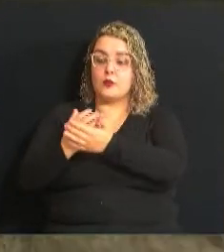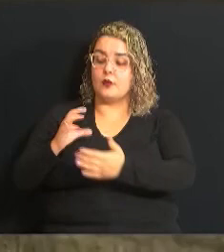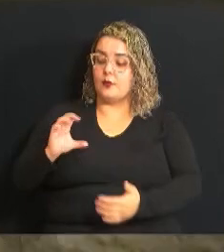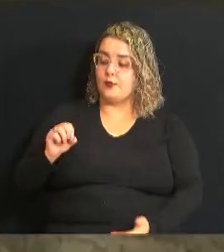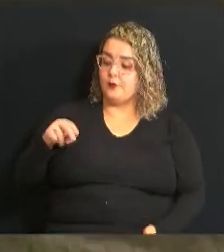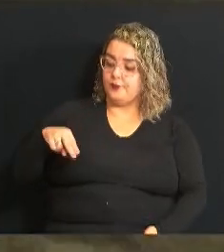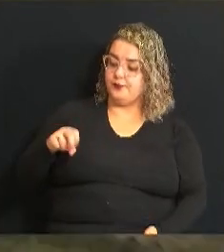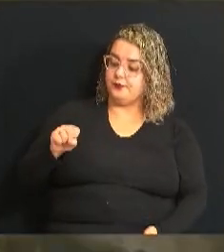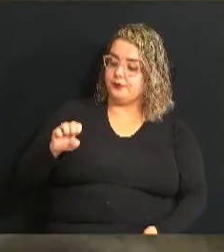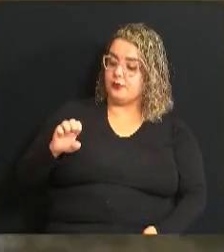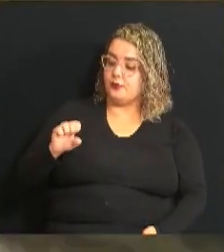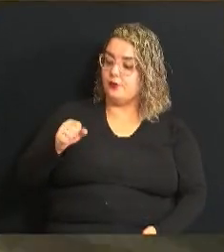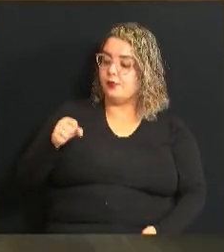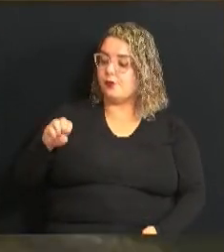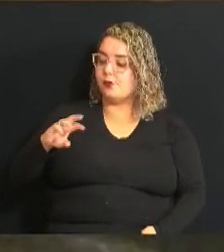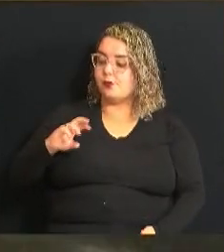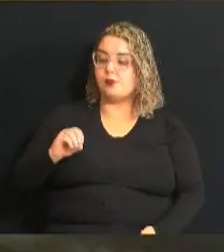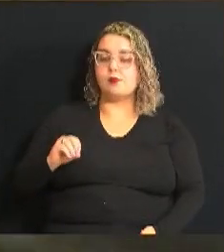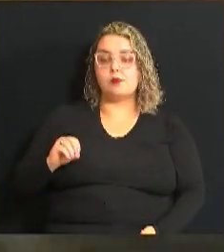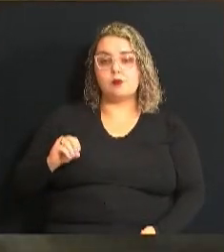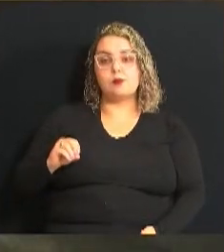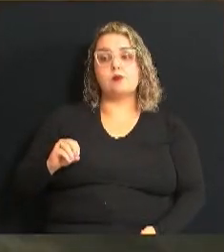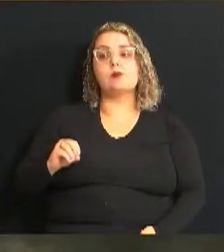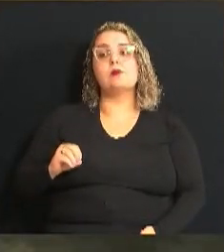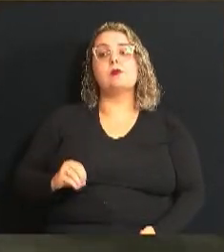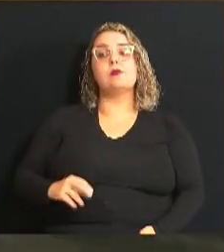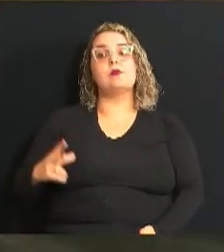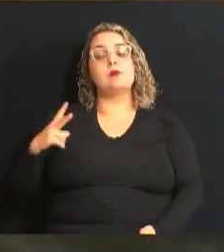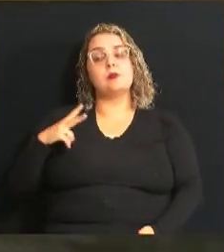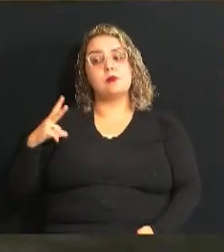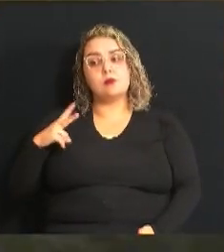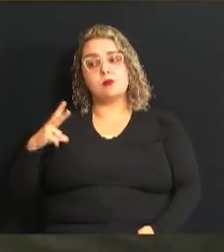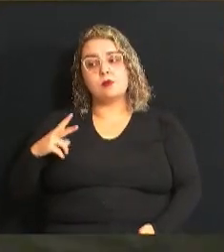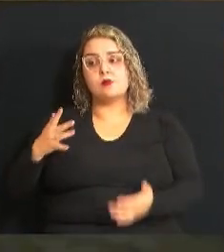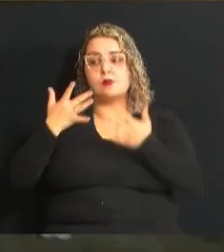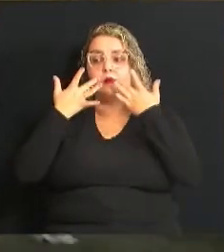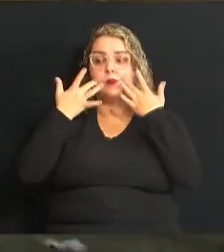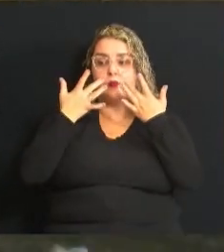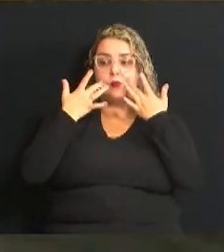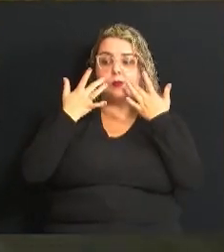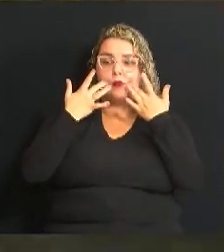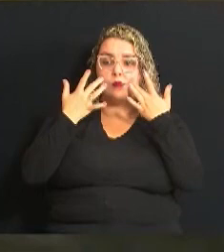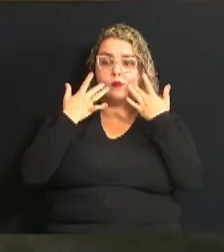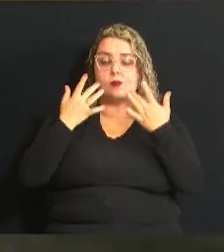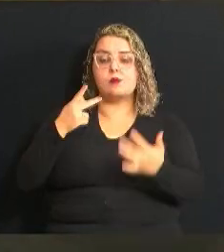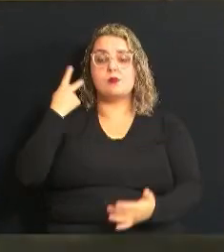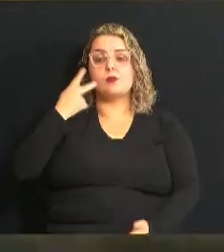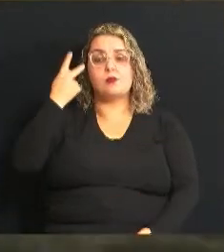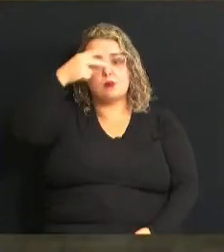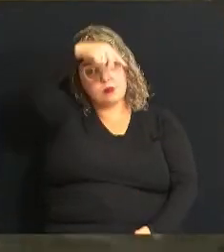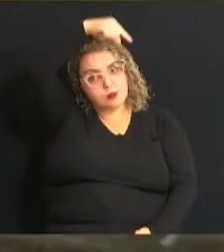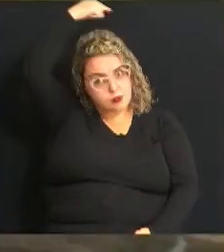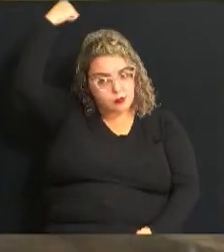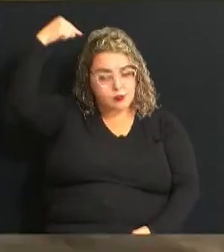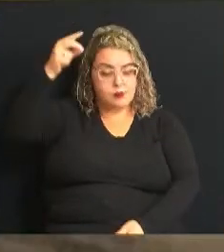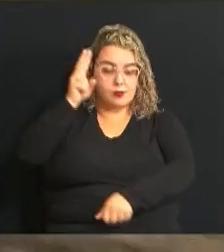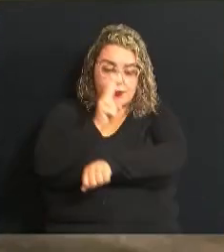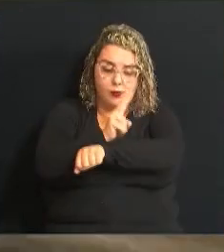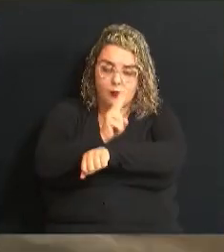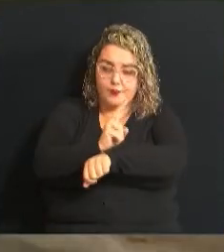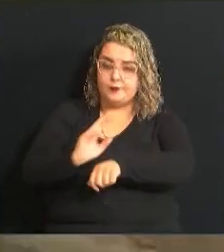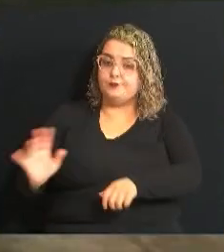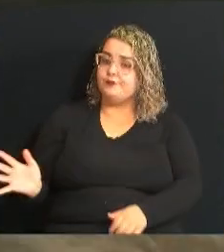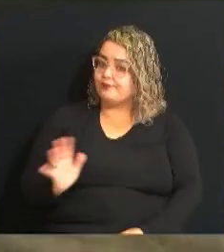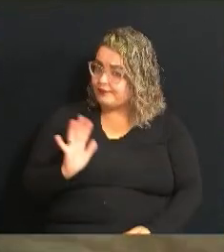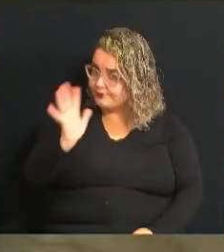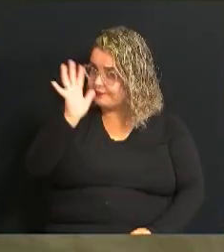teatros municipais para iniciativa privada. Segundo o parlamentar, a manutenção desses espaços é muito custosa